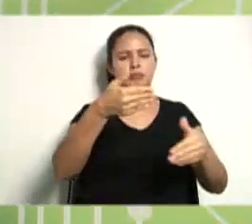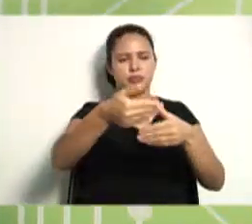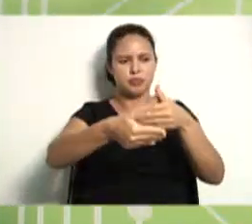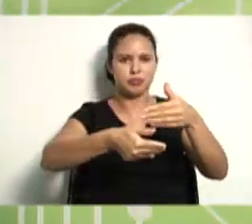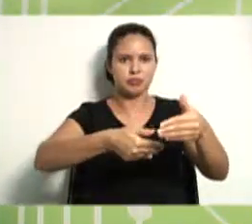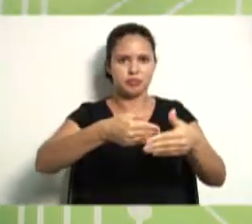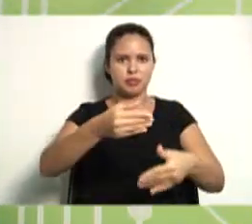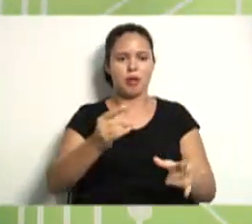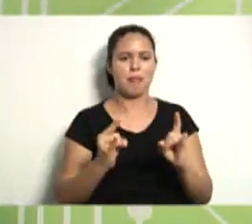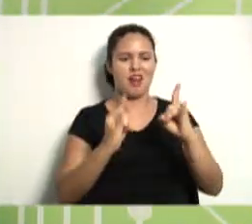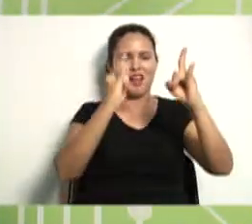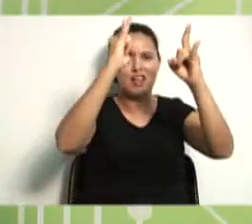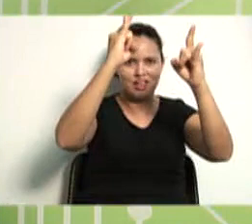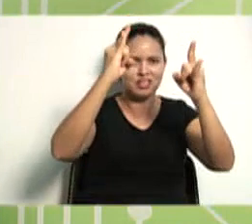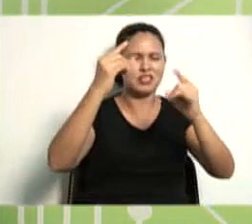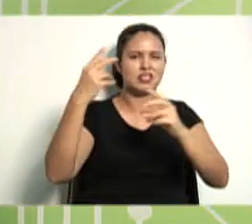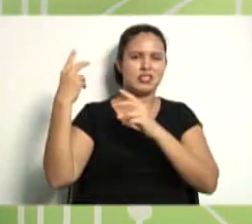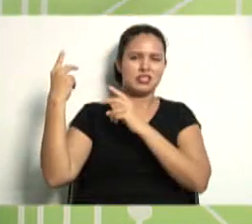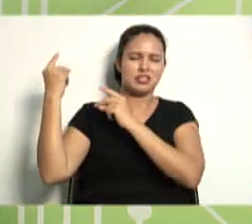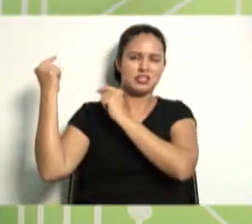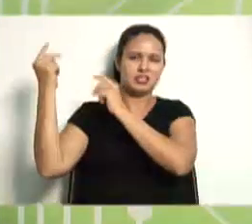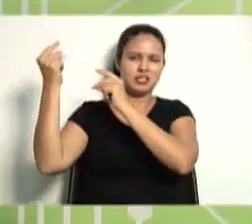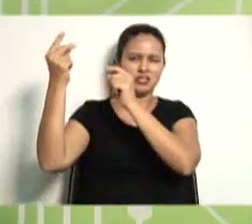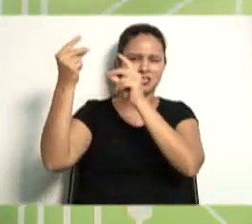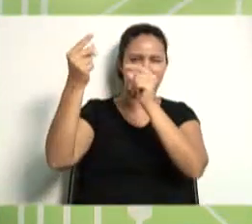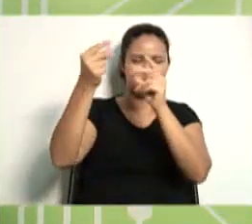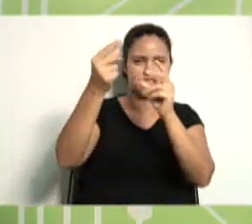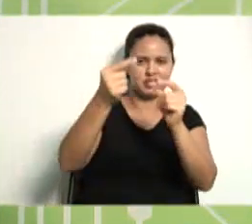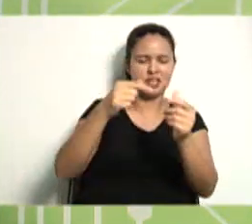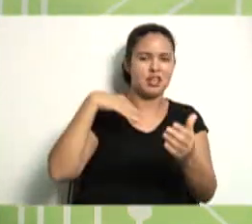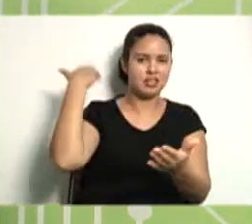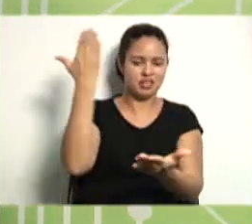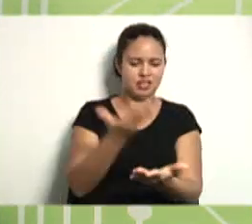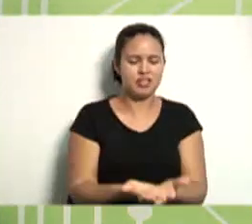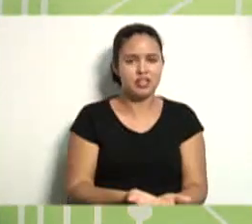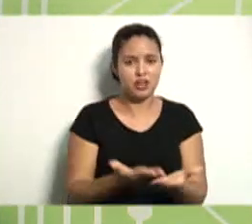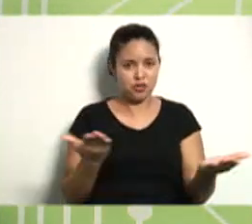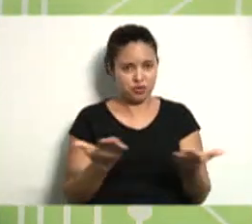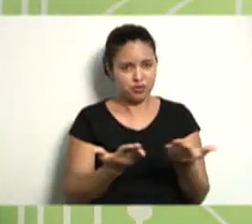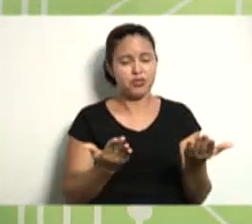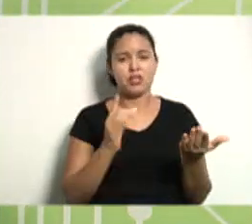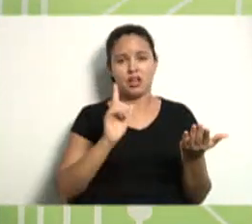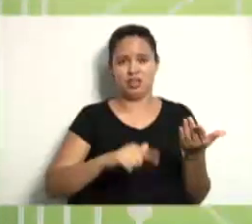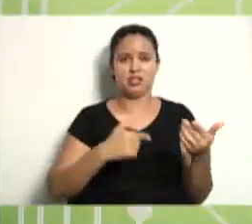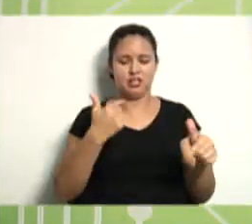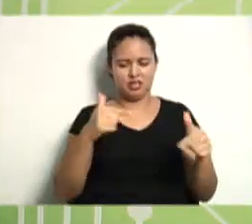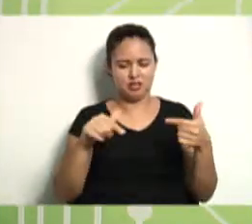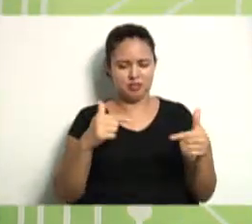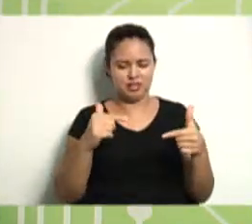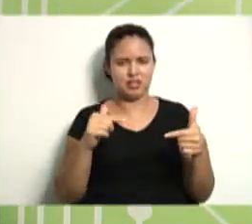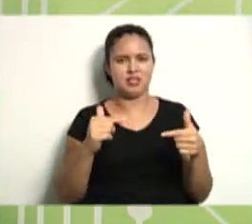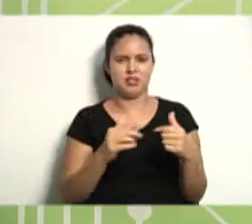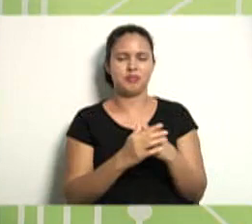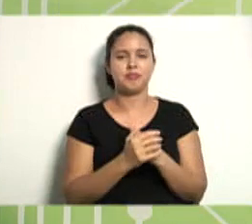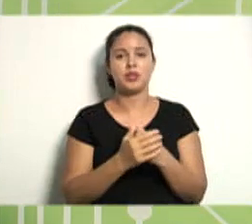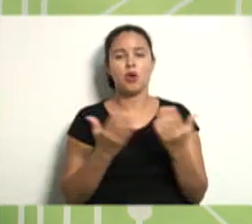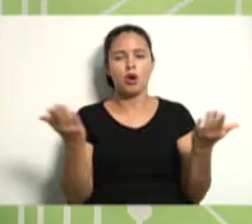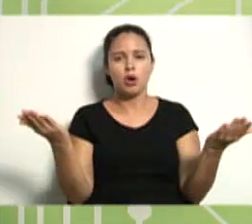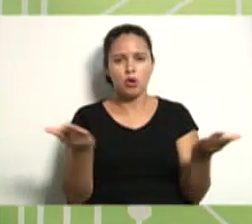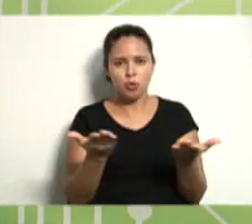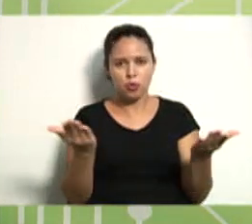executamos desde muitos anos, foi trabalho. E o que nós temos hoje é